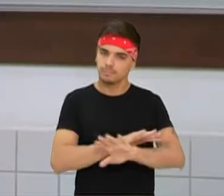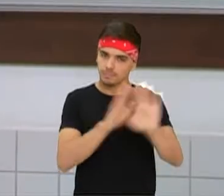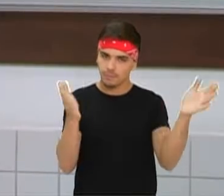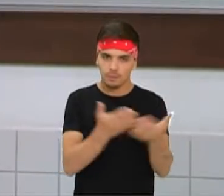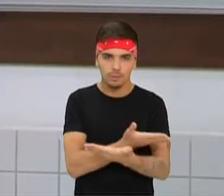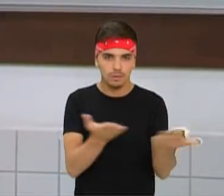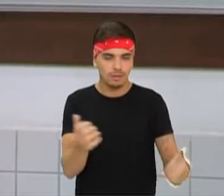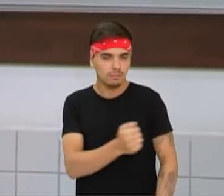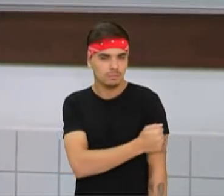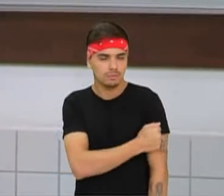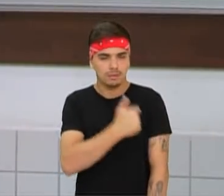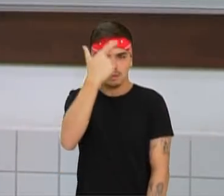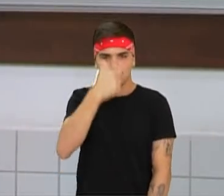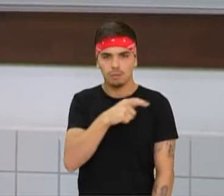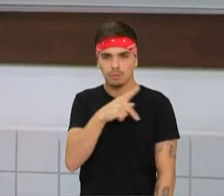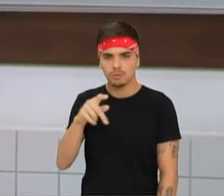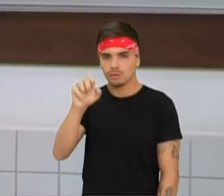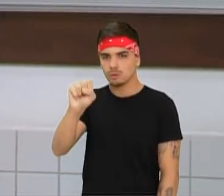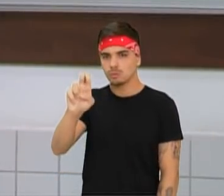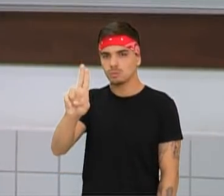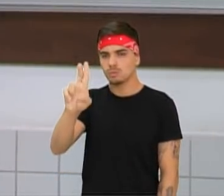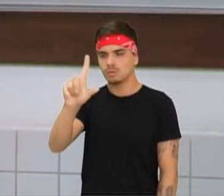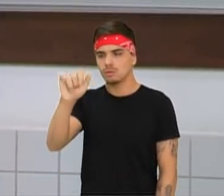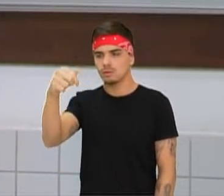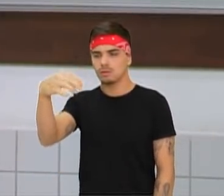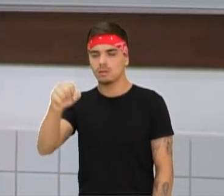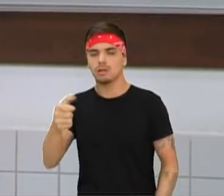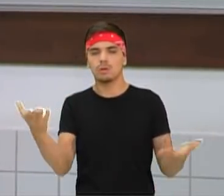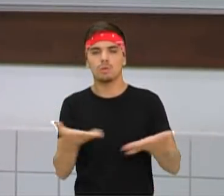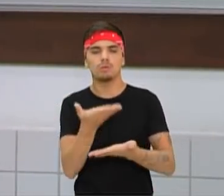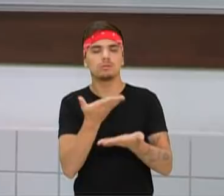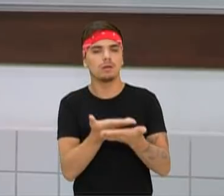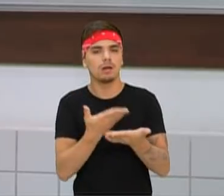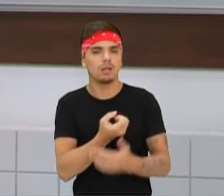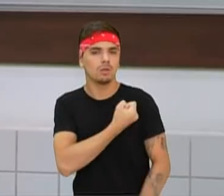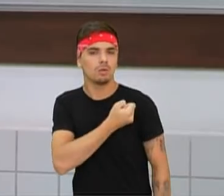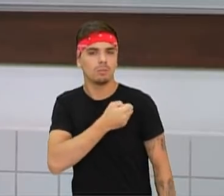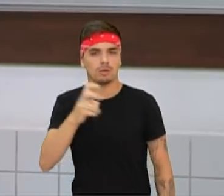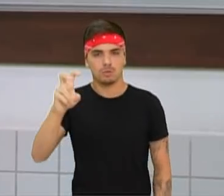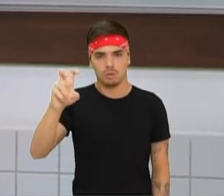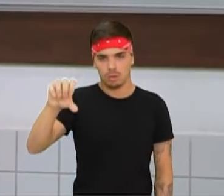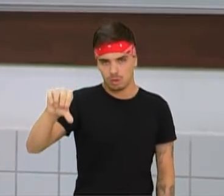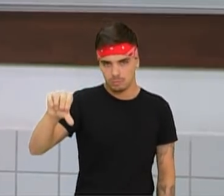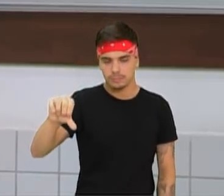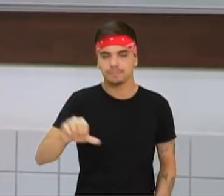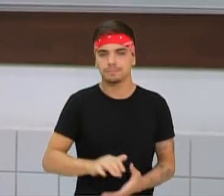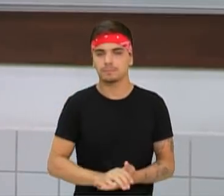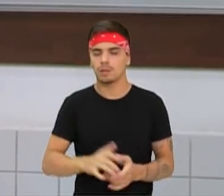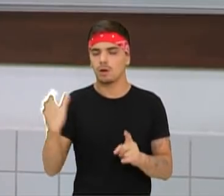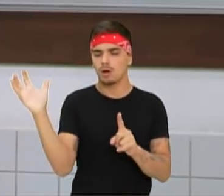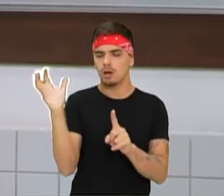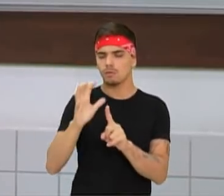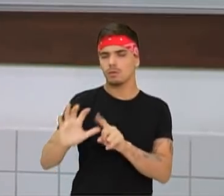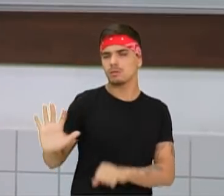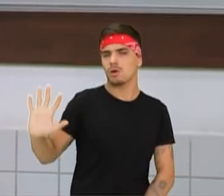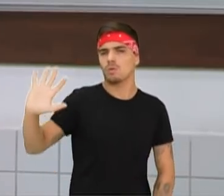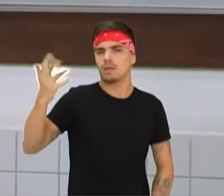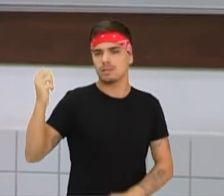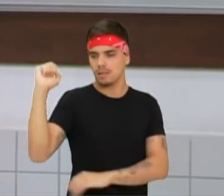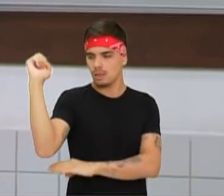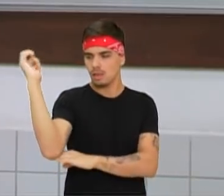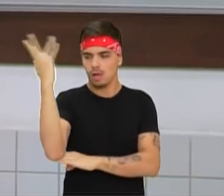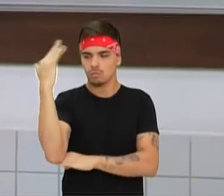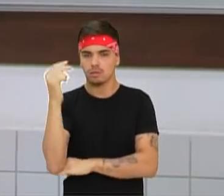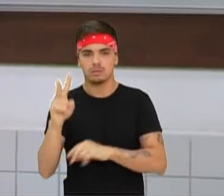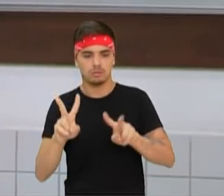Olá, estudantes! Eu sou a professora Suliane e a aula de hoje é a aula de número 59, a influência das condições naturais